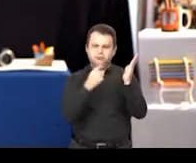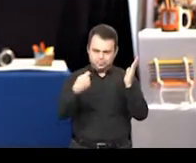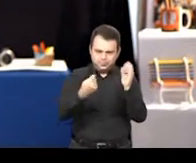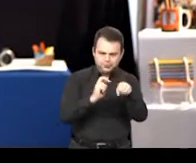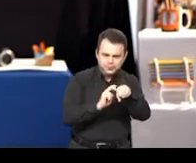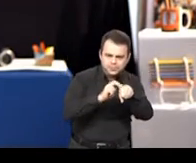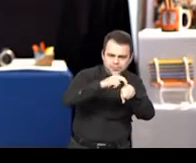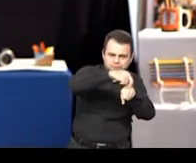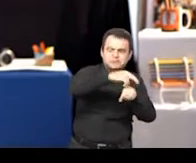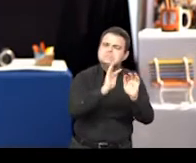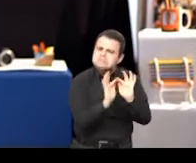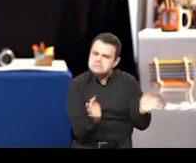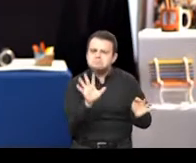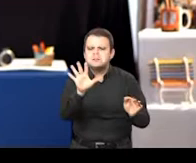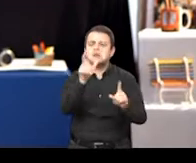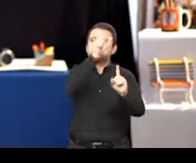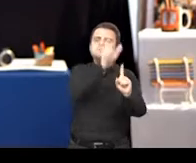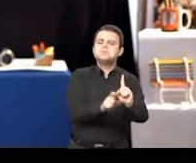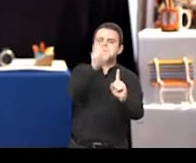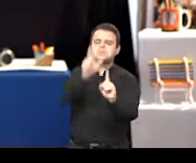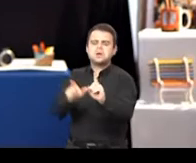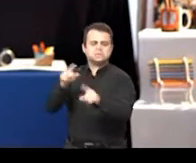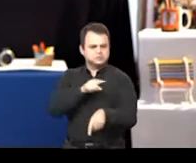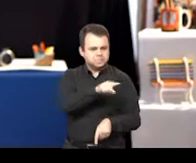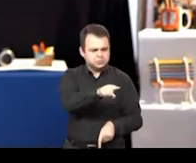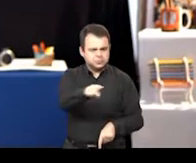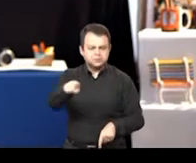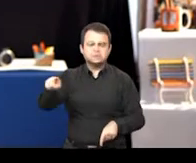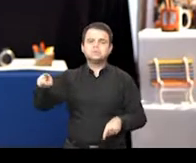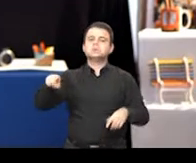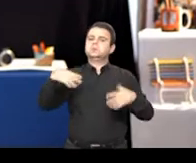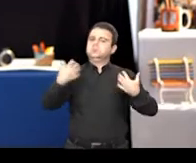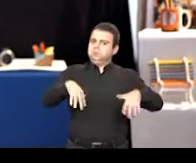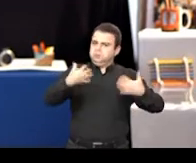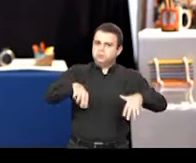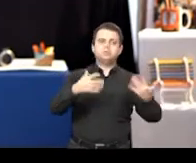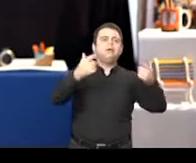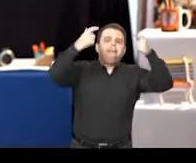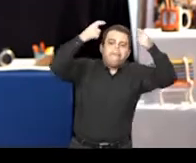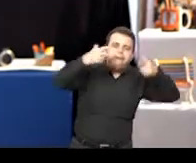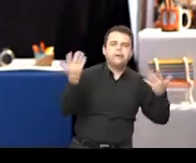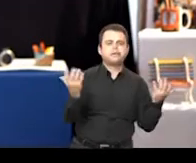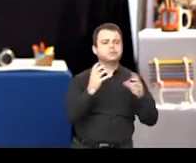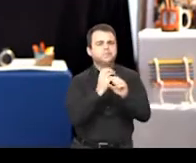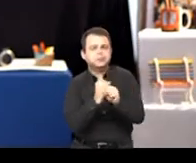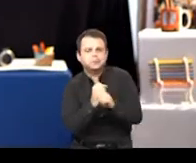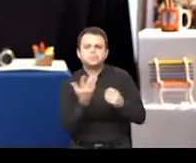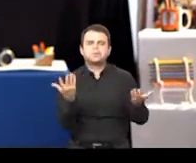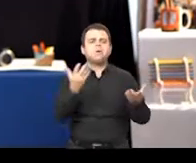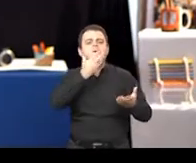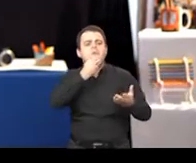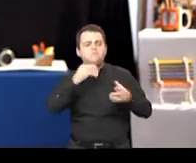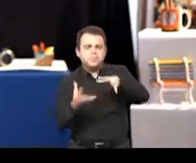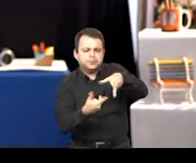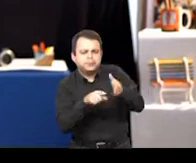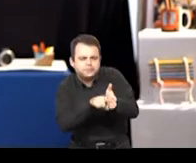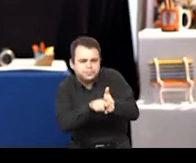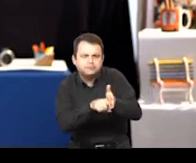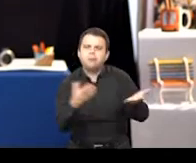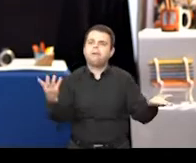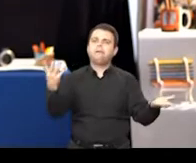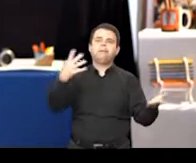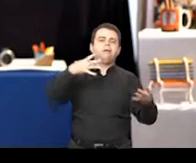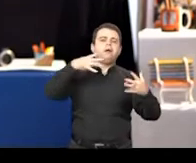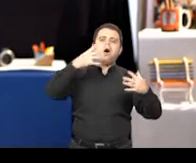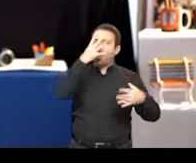porém apresenta personagens plenos de simbolismo. O rei, o contador, o geógrafo, a